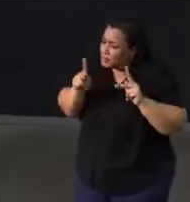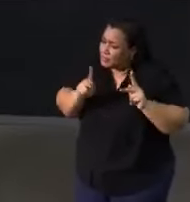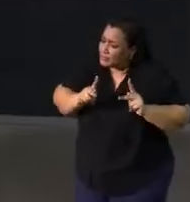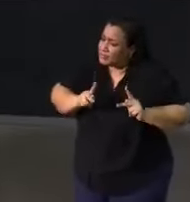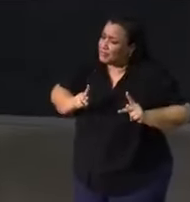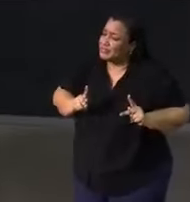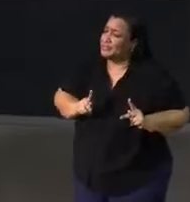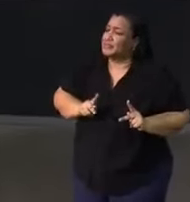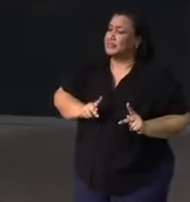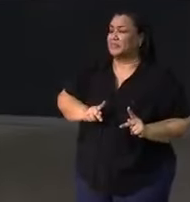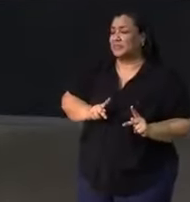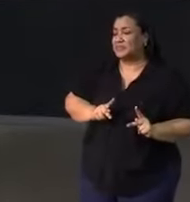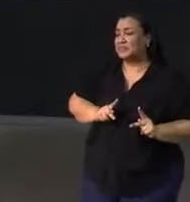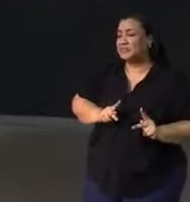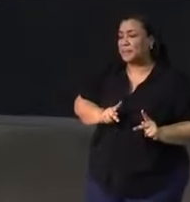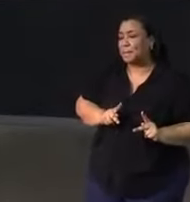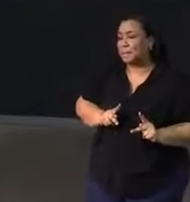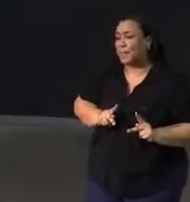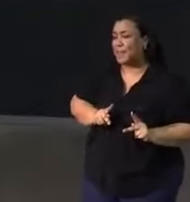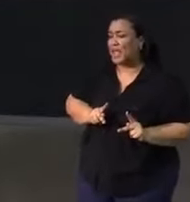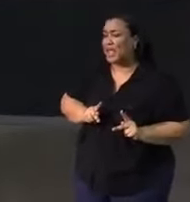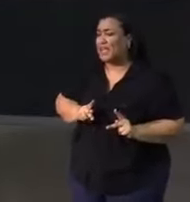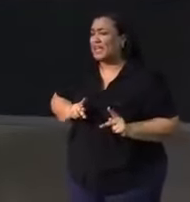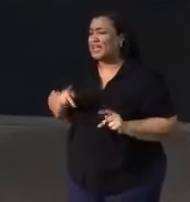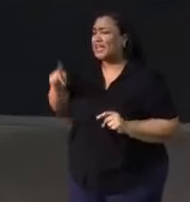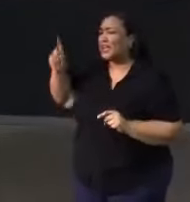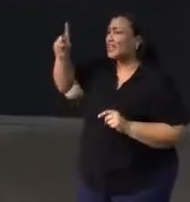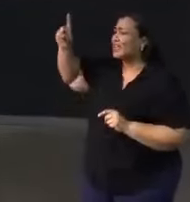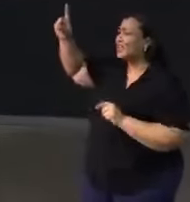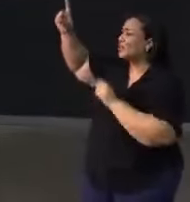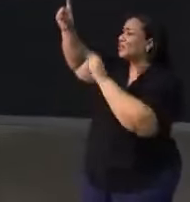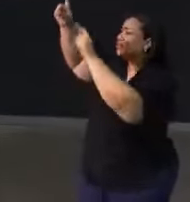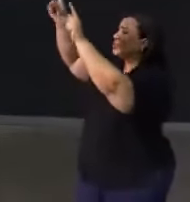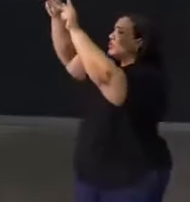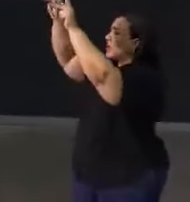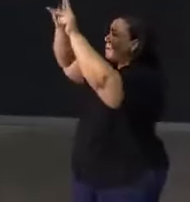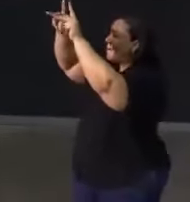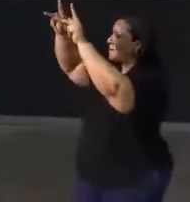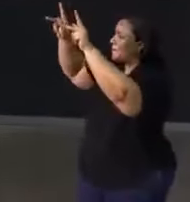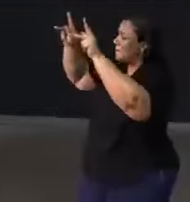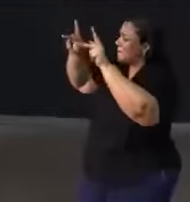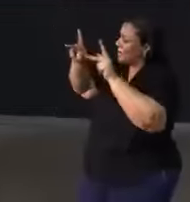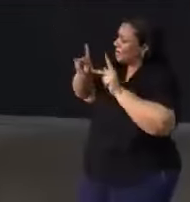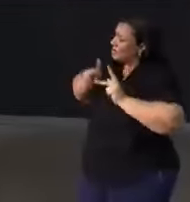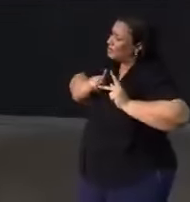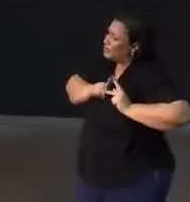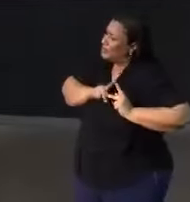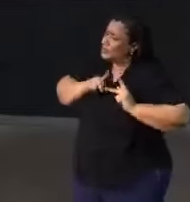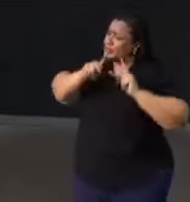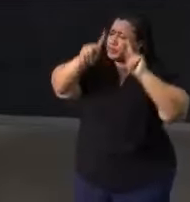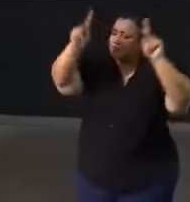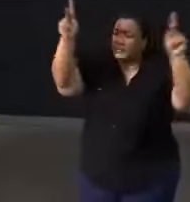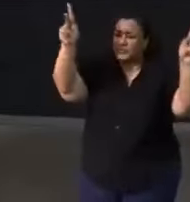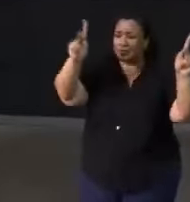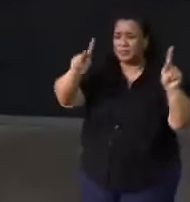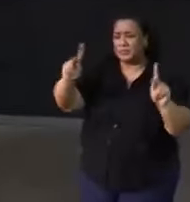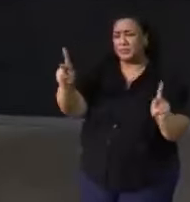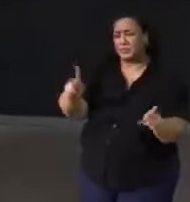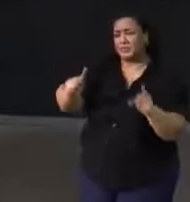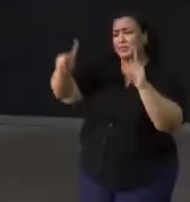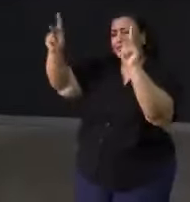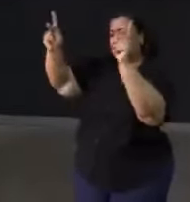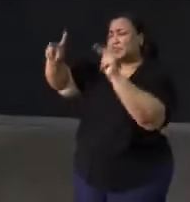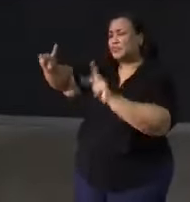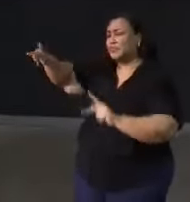todo entendimento. Que a paz do Senhor seja contigo nessa noite, enquanto a palavra é